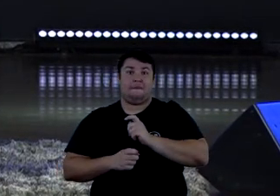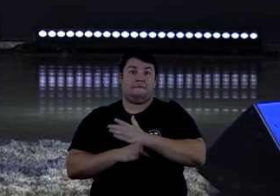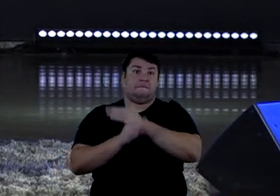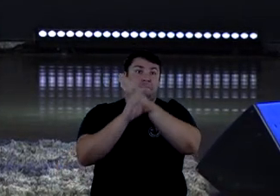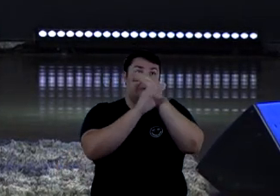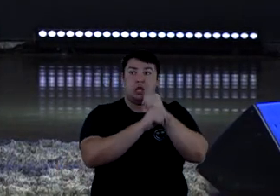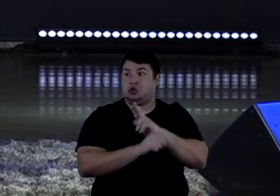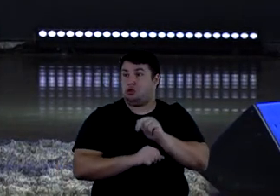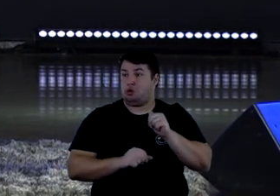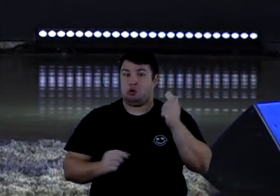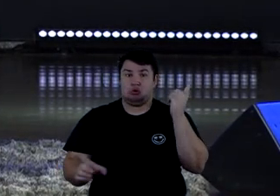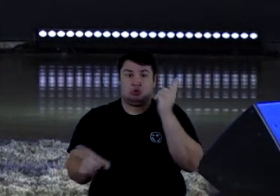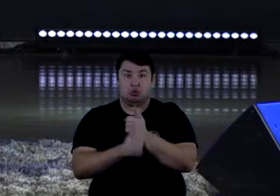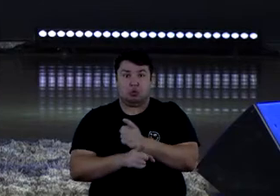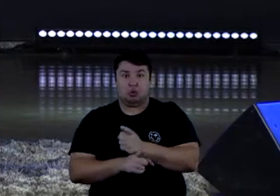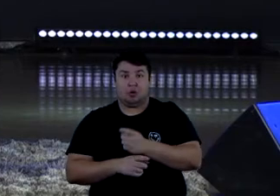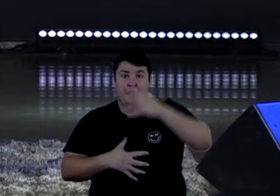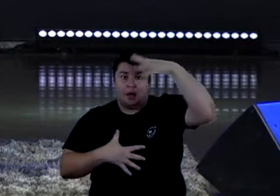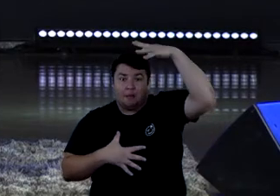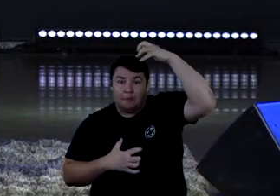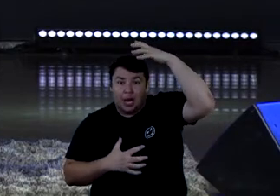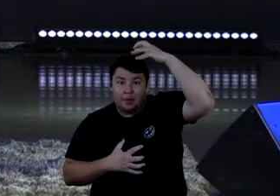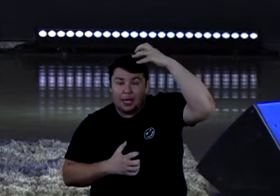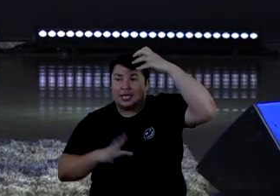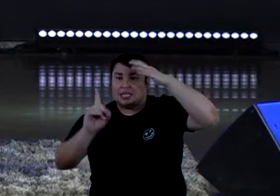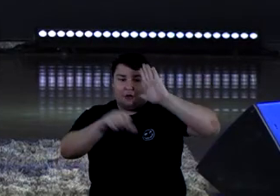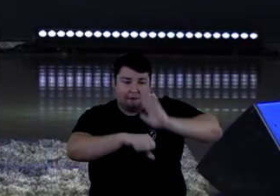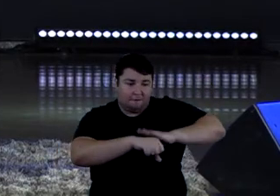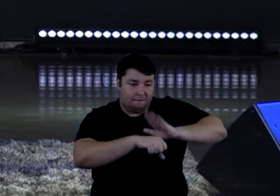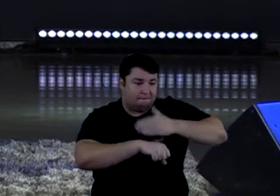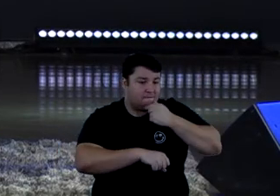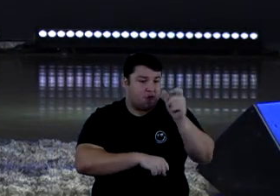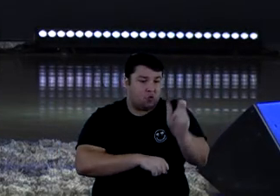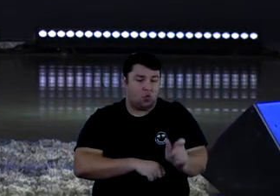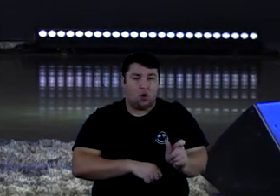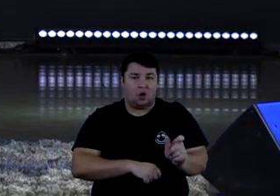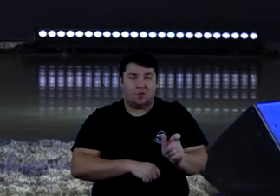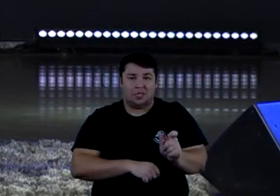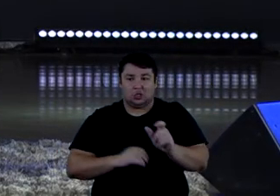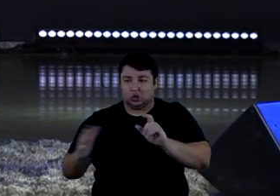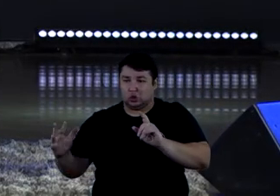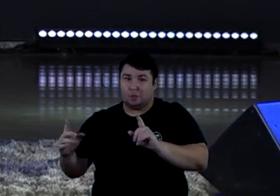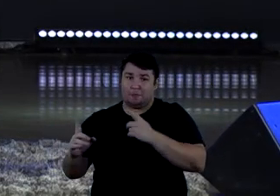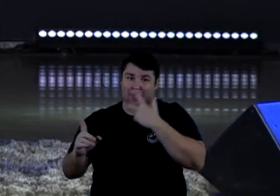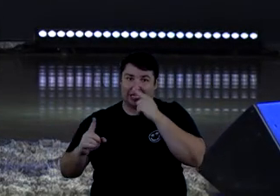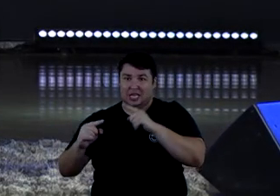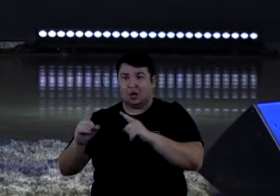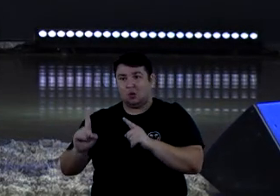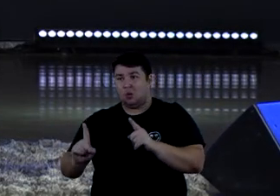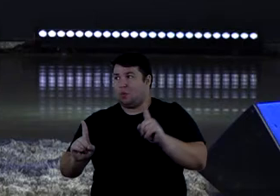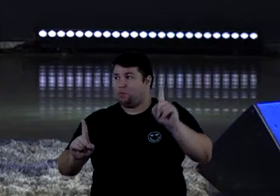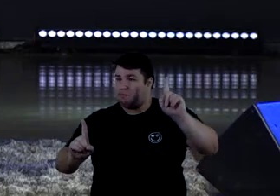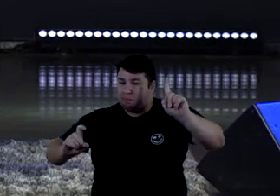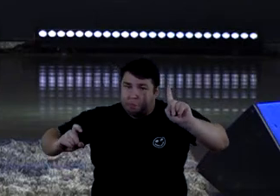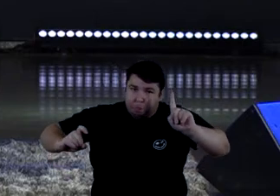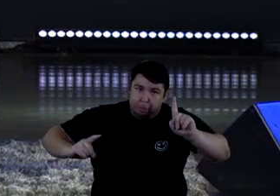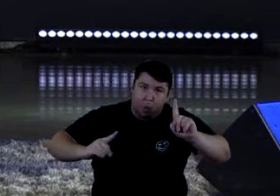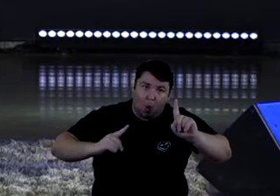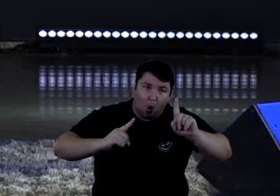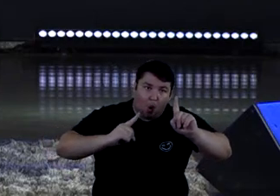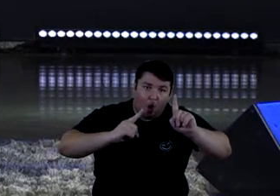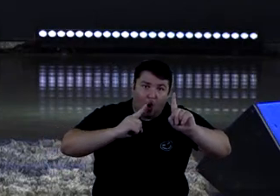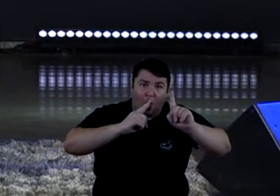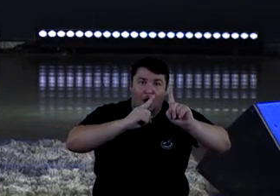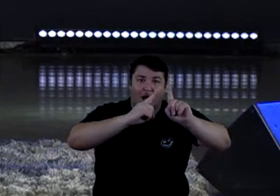nunca foi encontrado e nunca vai ser, porque foi Deus que criou o homem. Tudo isso para tirar Deus da jogada.